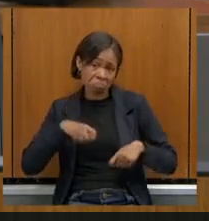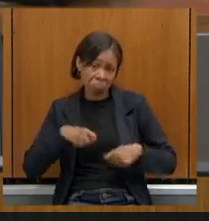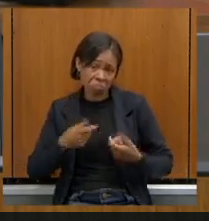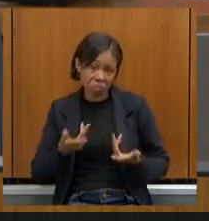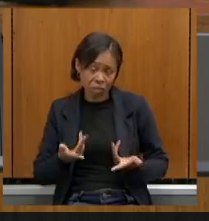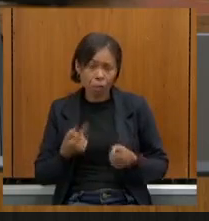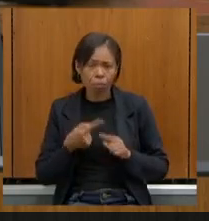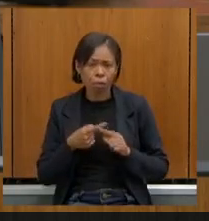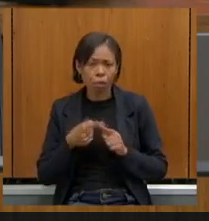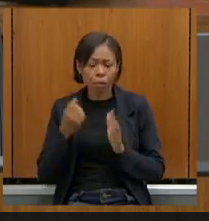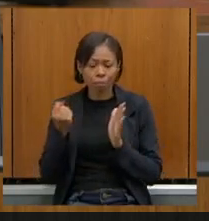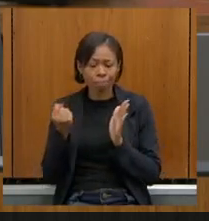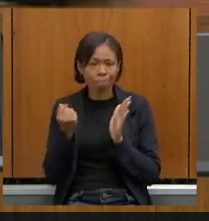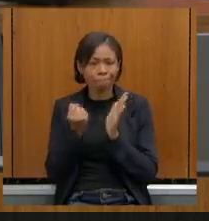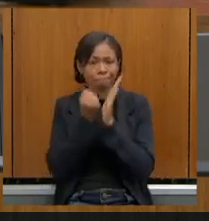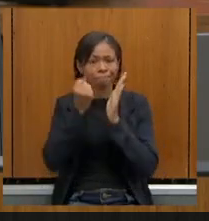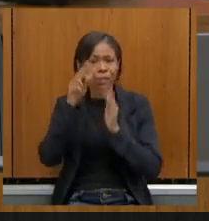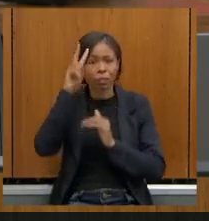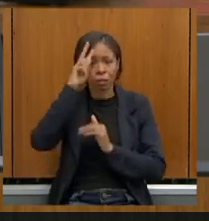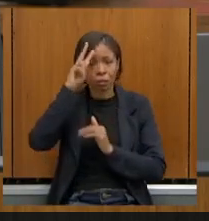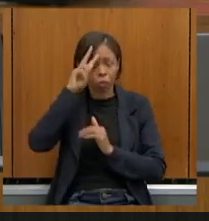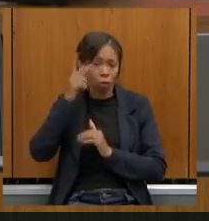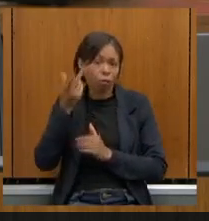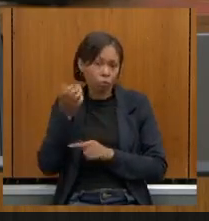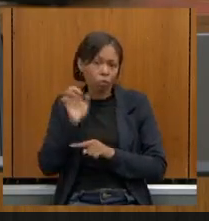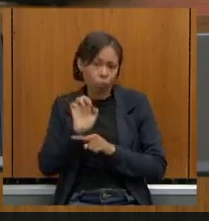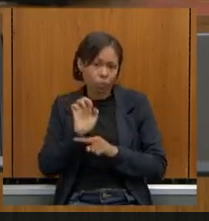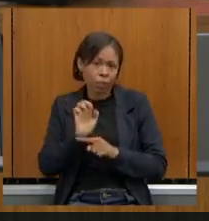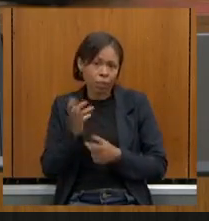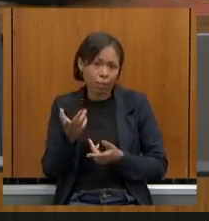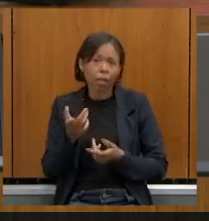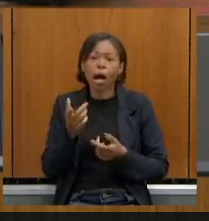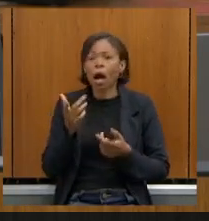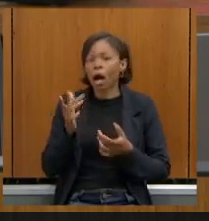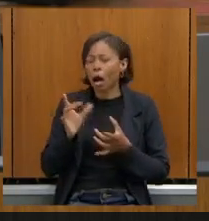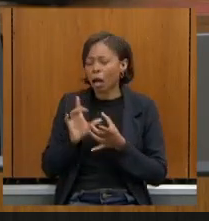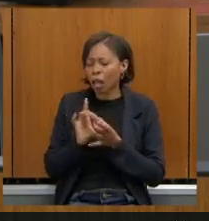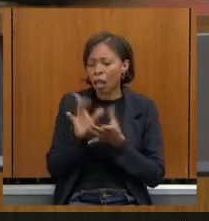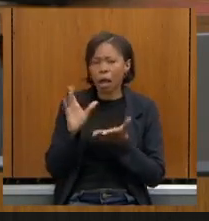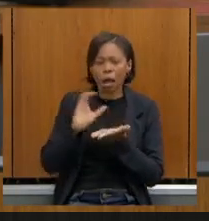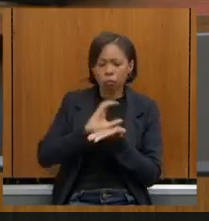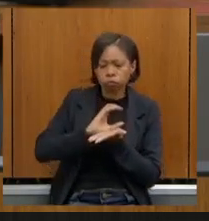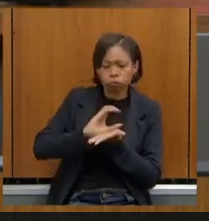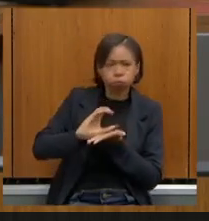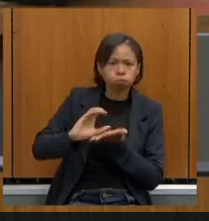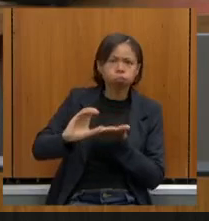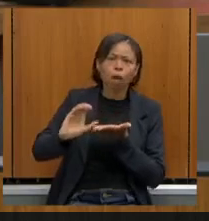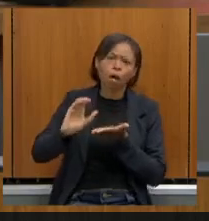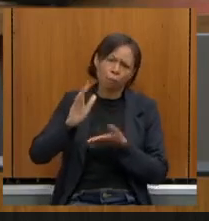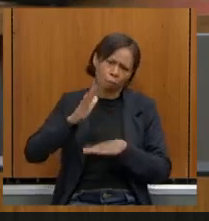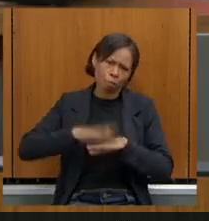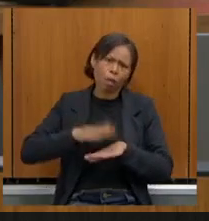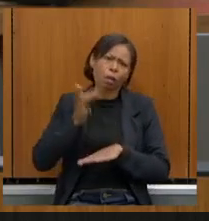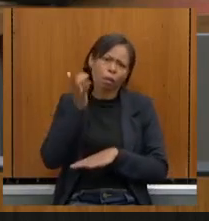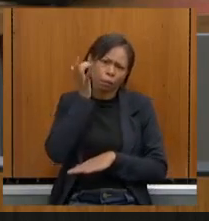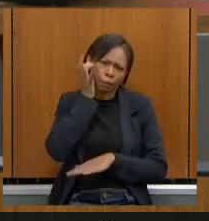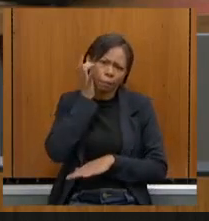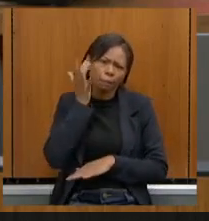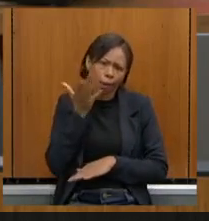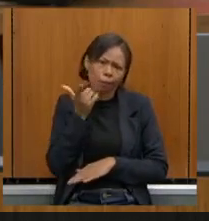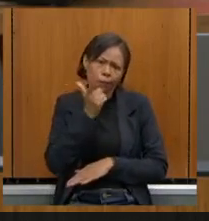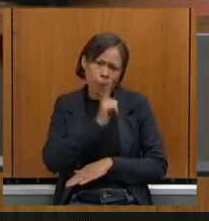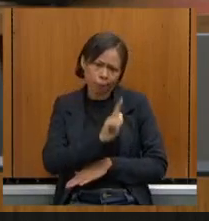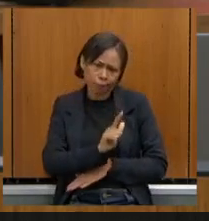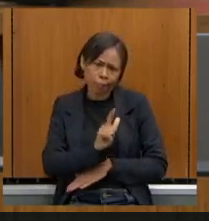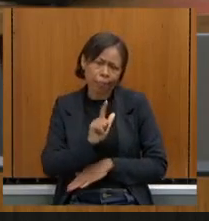tornar patrimônio histórico do Estado, ele vai ter acesso a financiamentos com muito mais facilidade, a